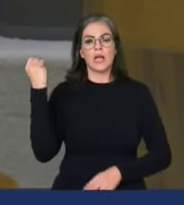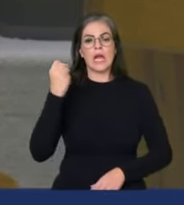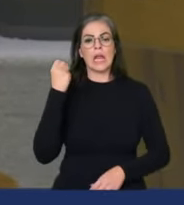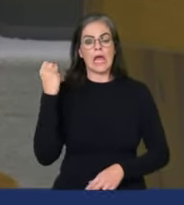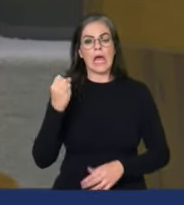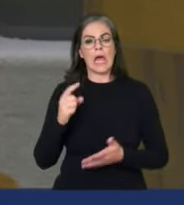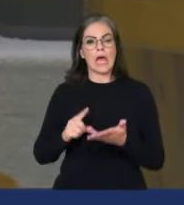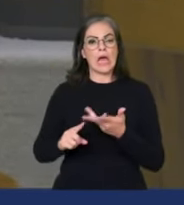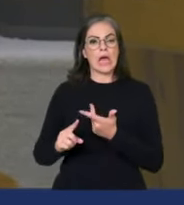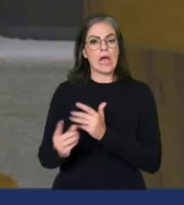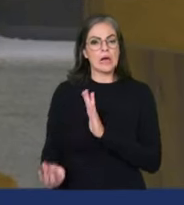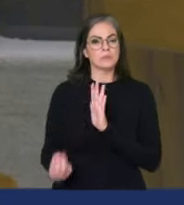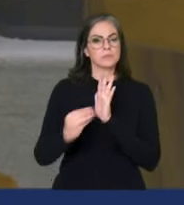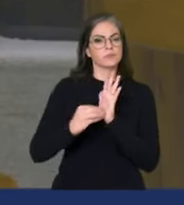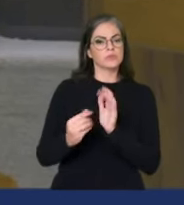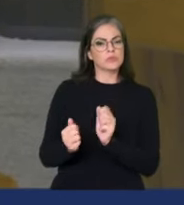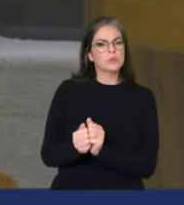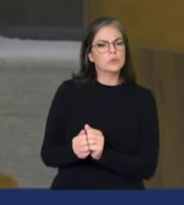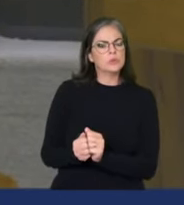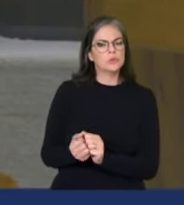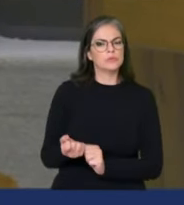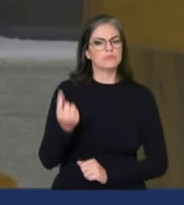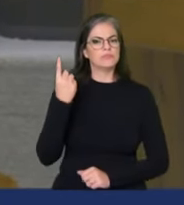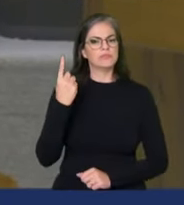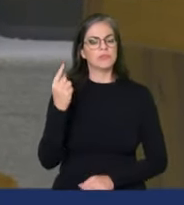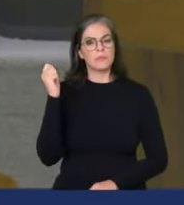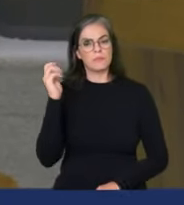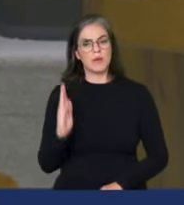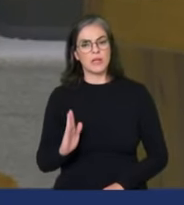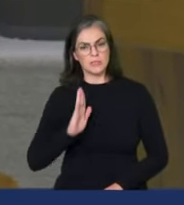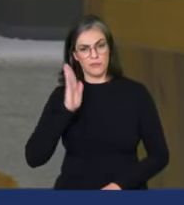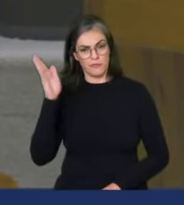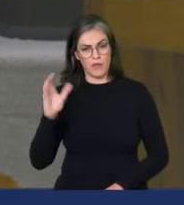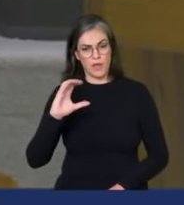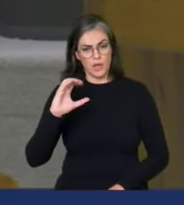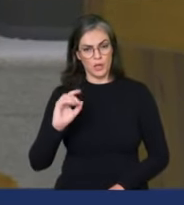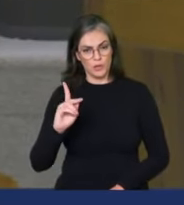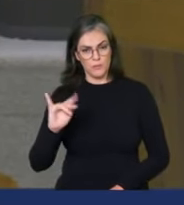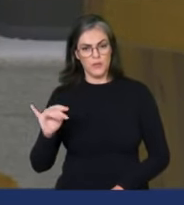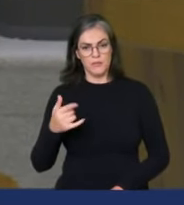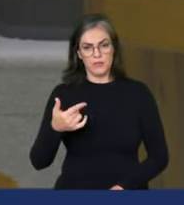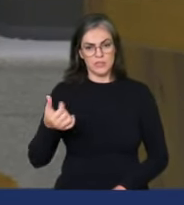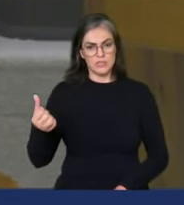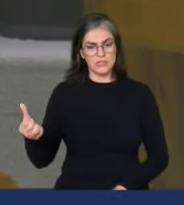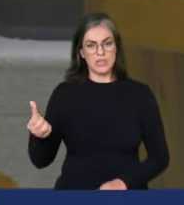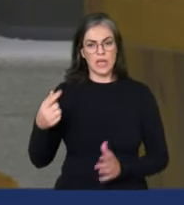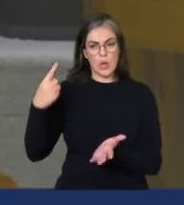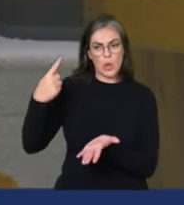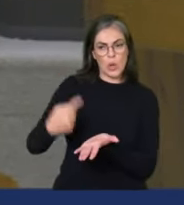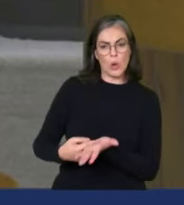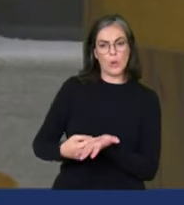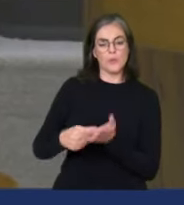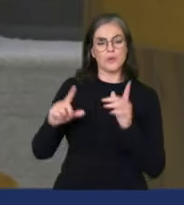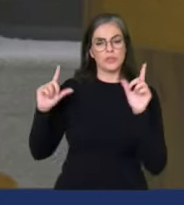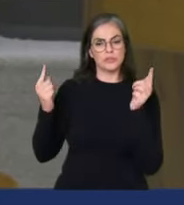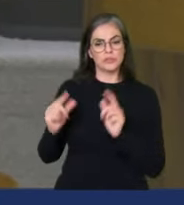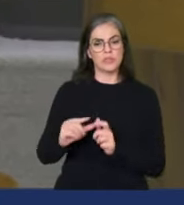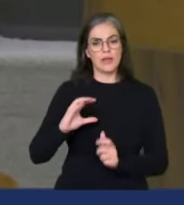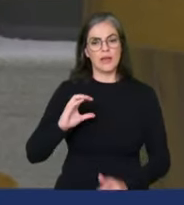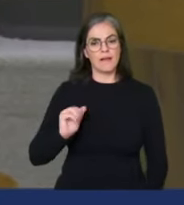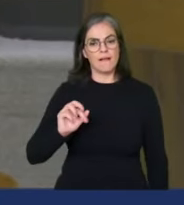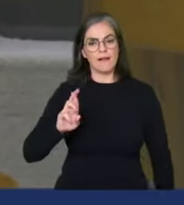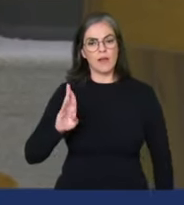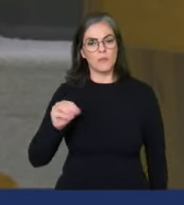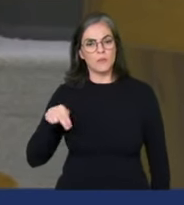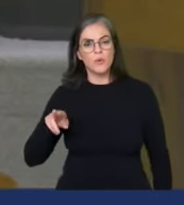nessa privatização. O Brasil, que vai à COP26 assumir compromissos de descarbonização da matriz, é o mesmo Brasil que